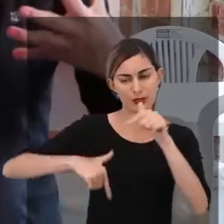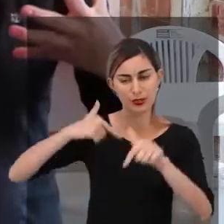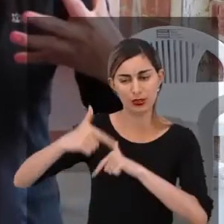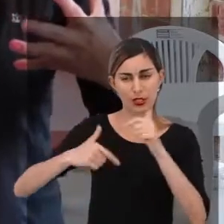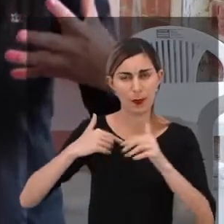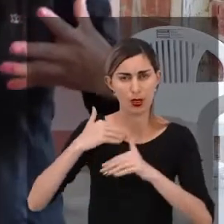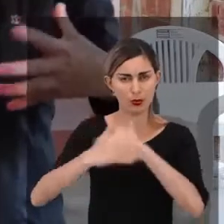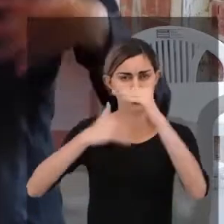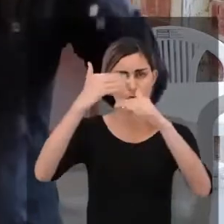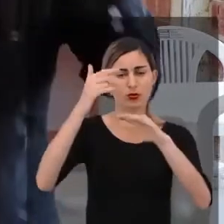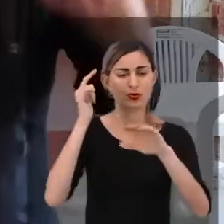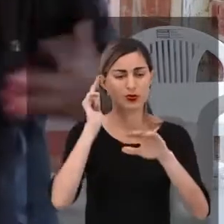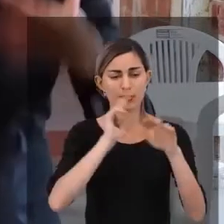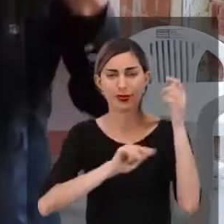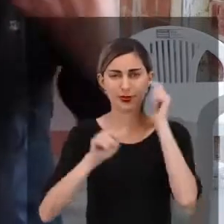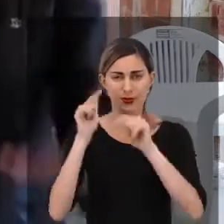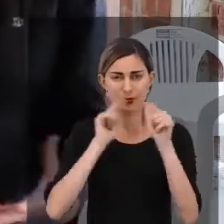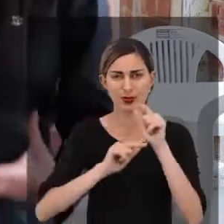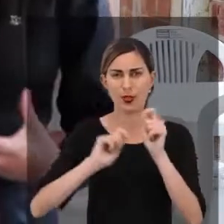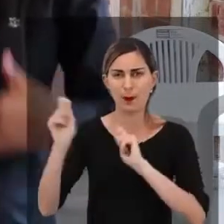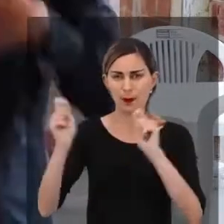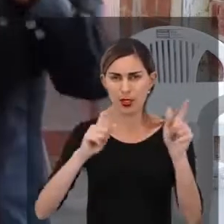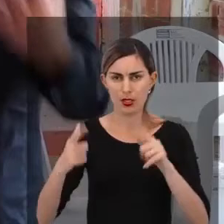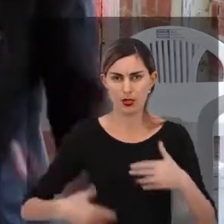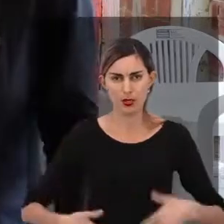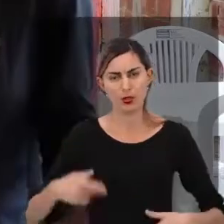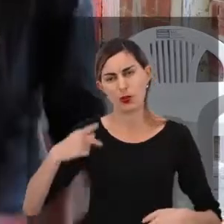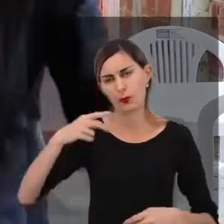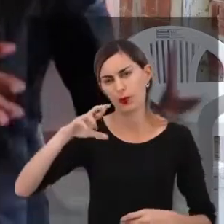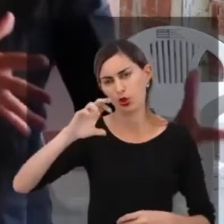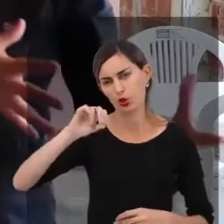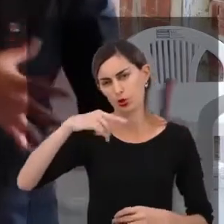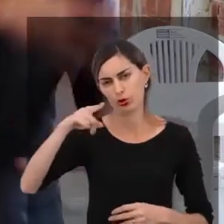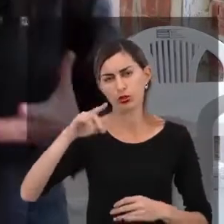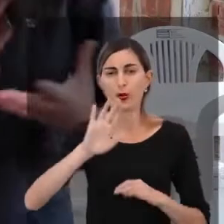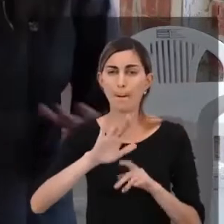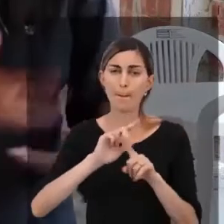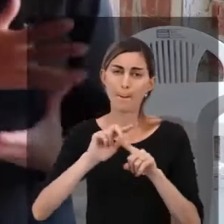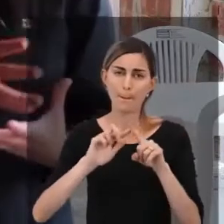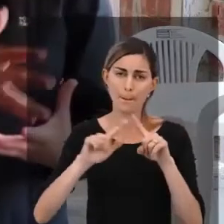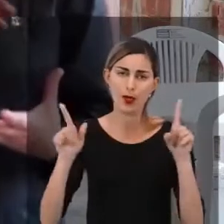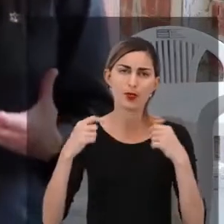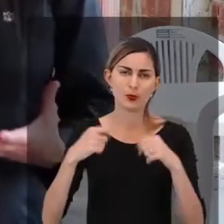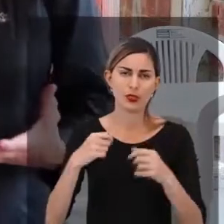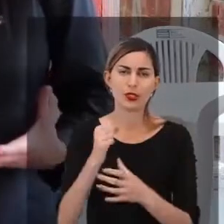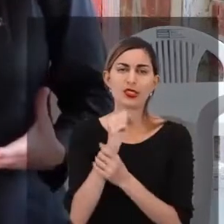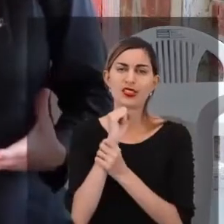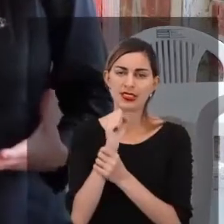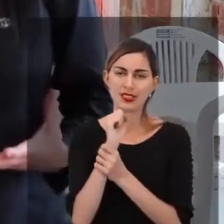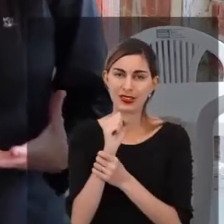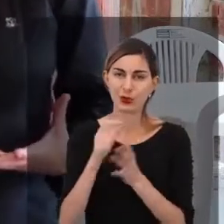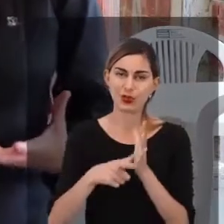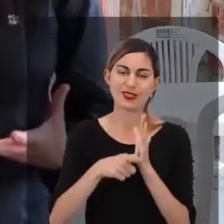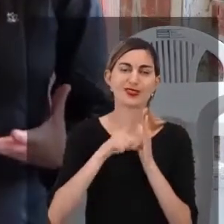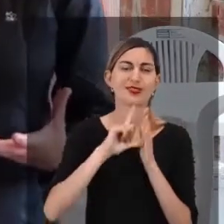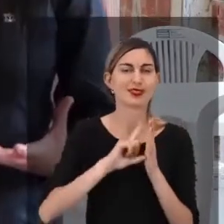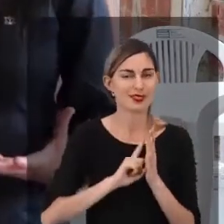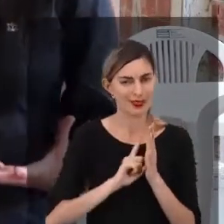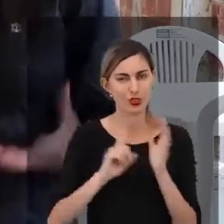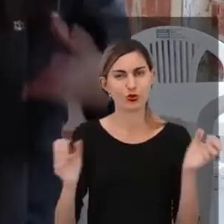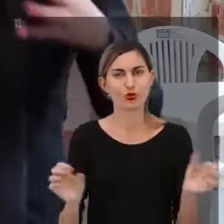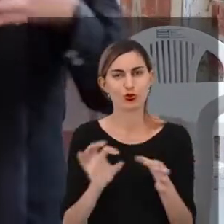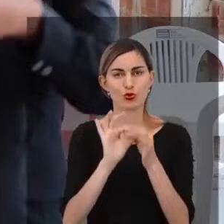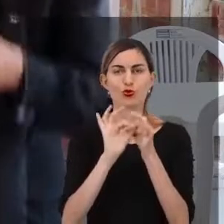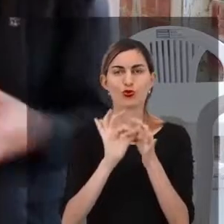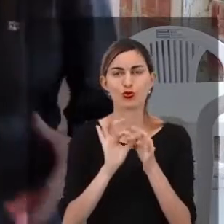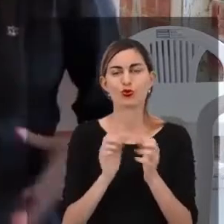obra produzir, ganhar, né, que pagar os funcionários é a produção. Porém, tem que ter a segurança